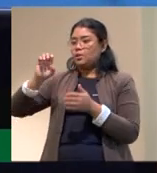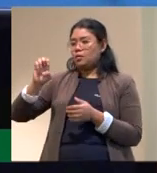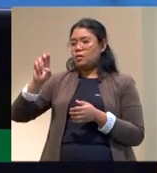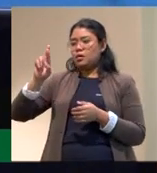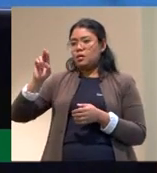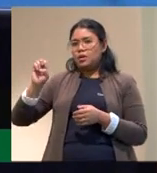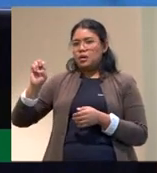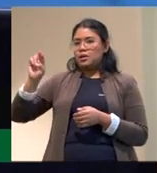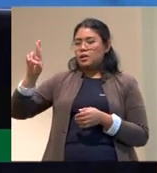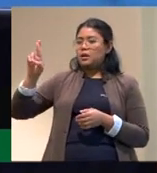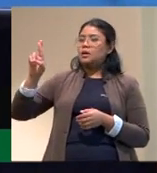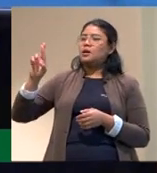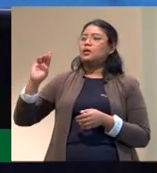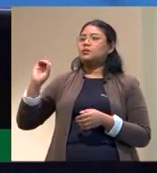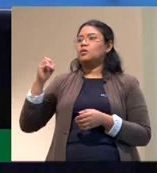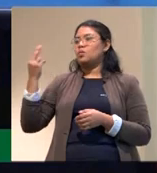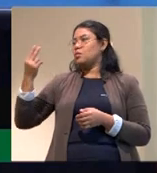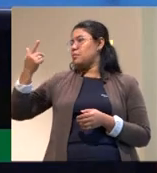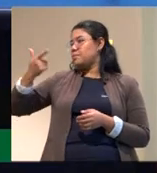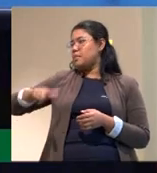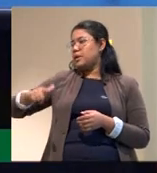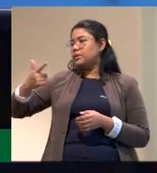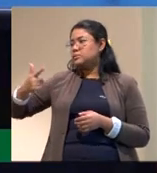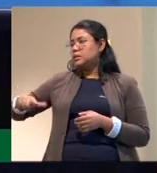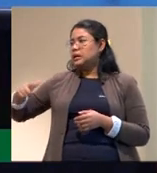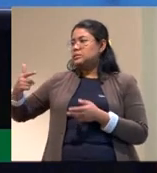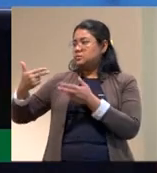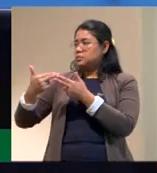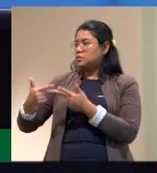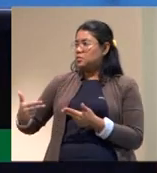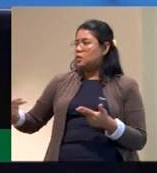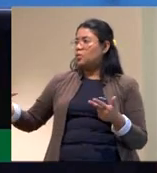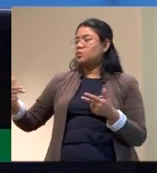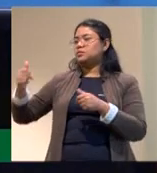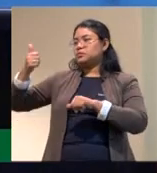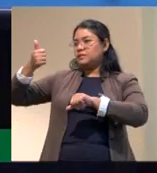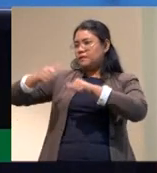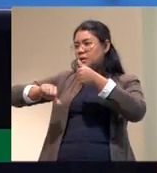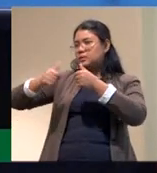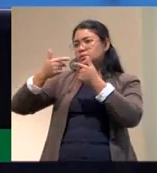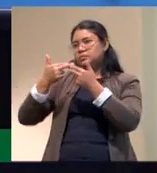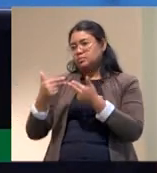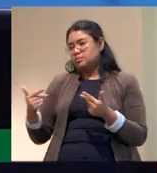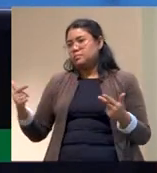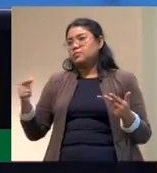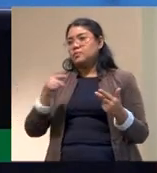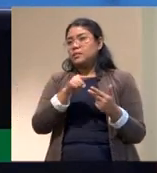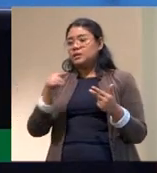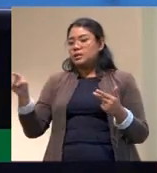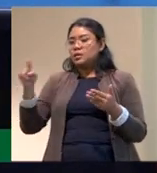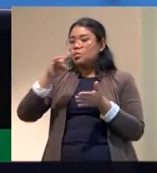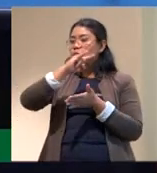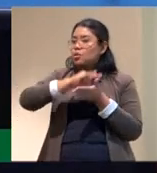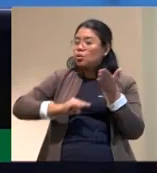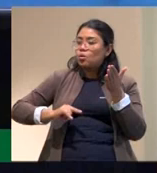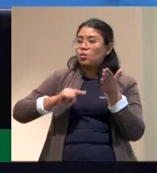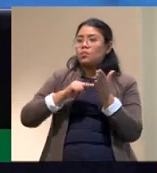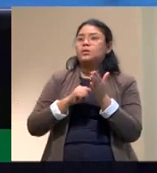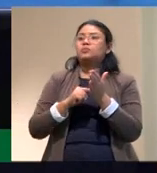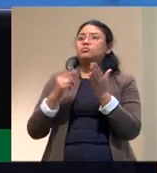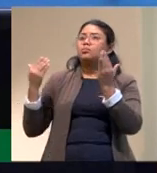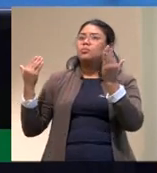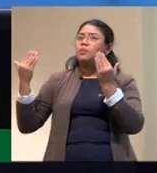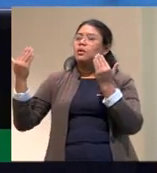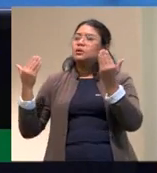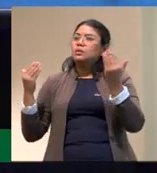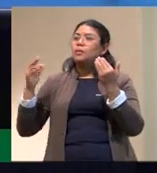e mesmo o documento também da avaliação, né? São documentos que, em paralelo, na verdade,